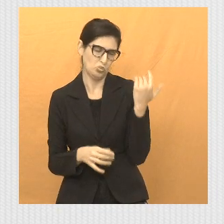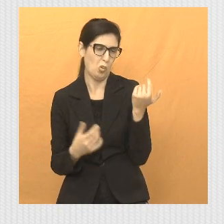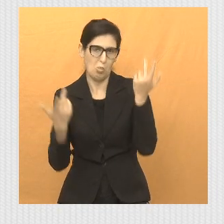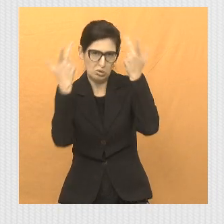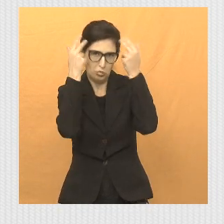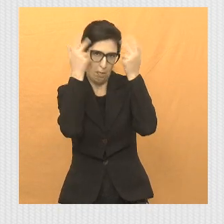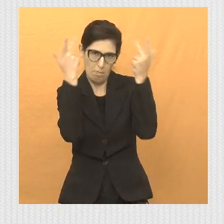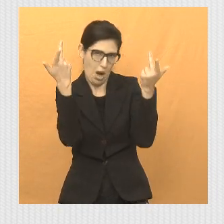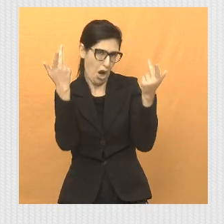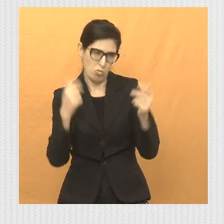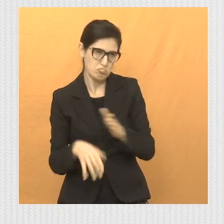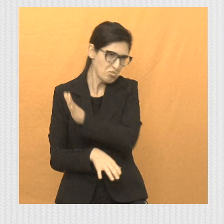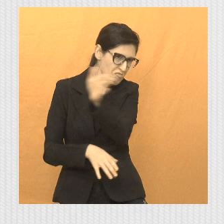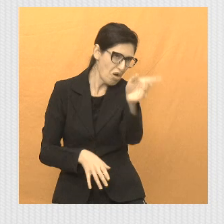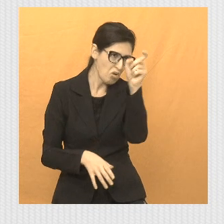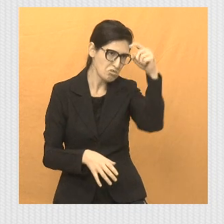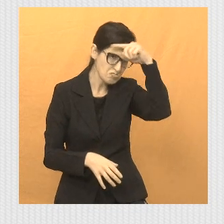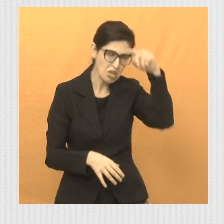passar.